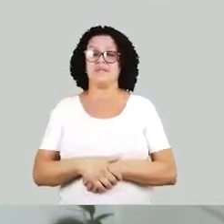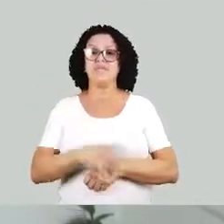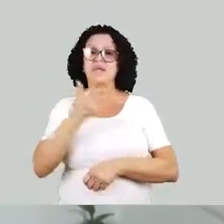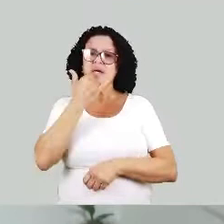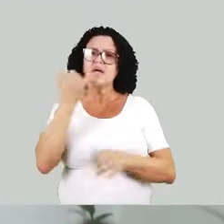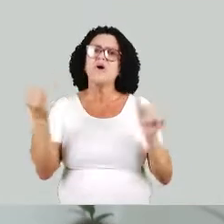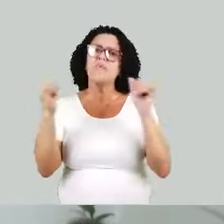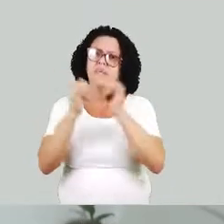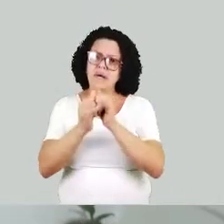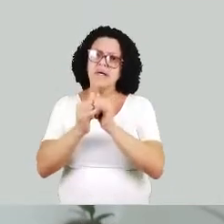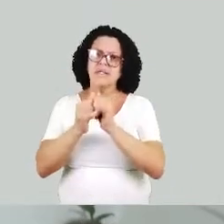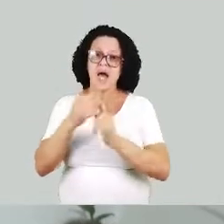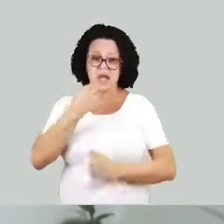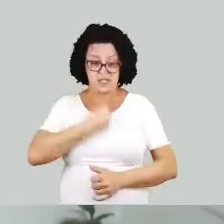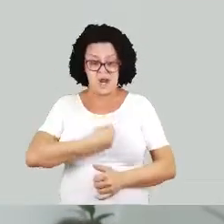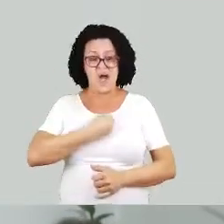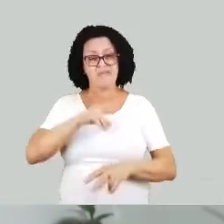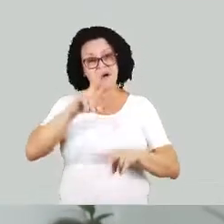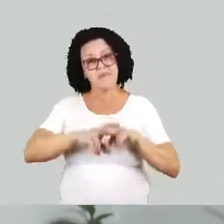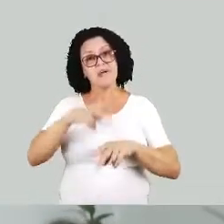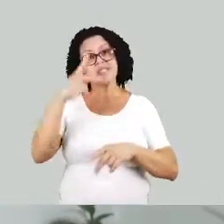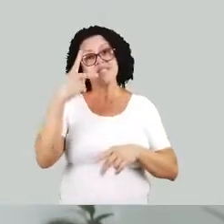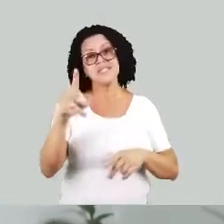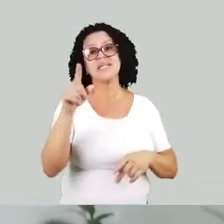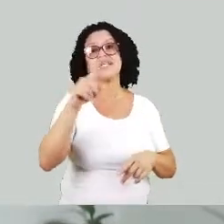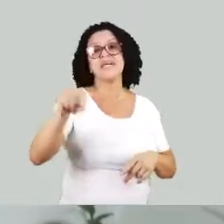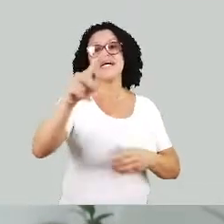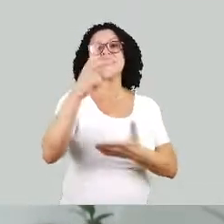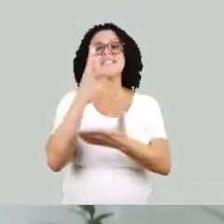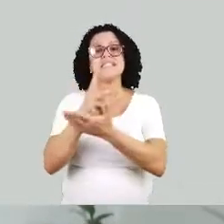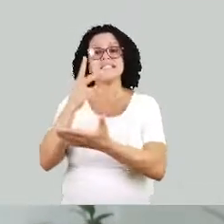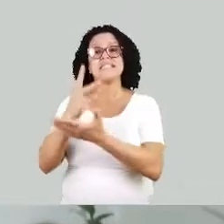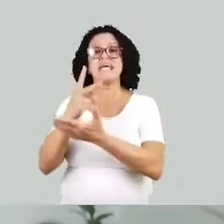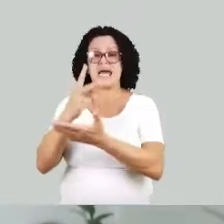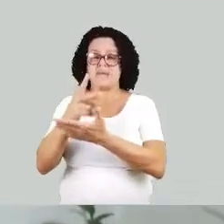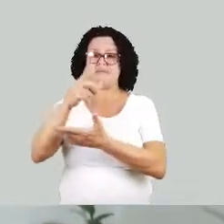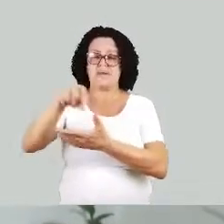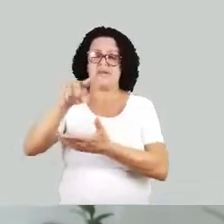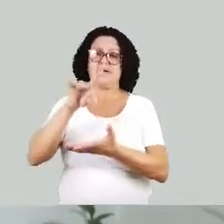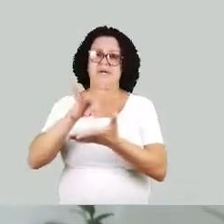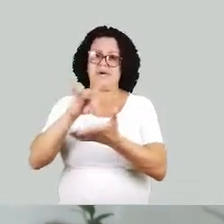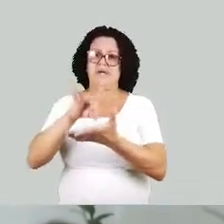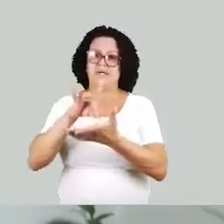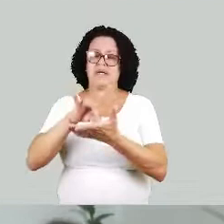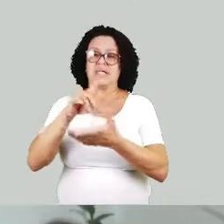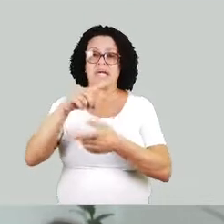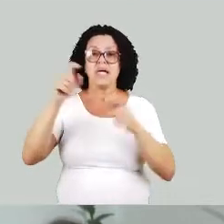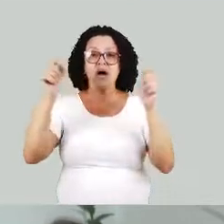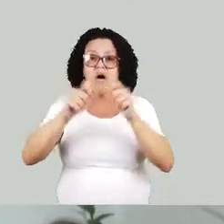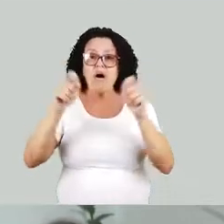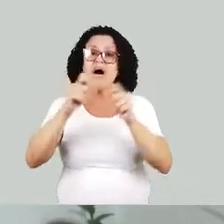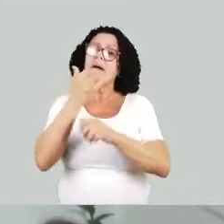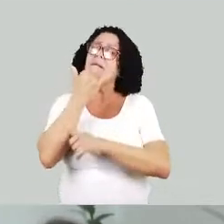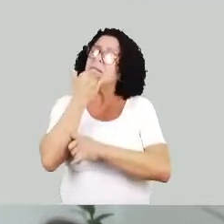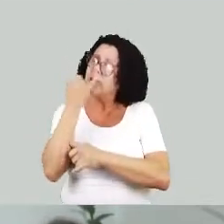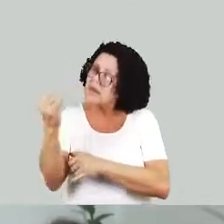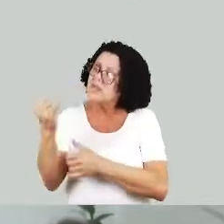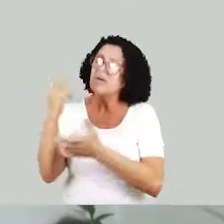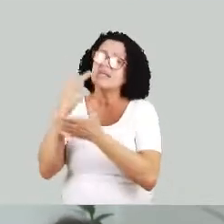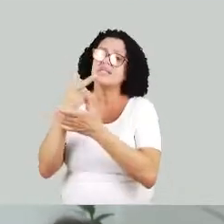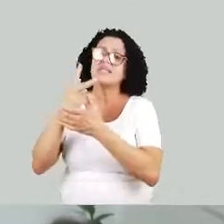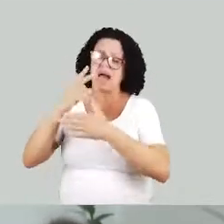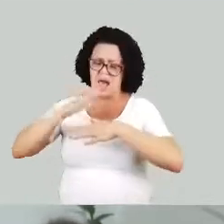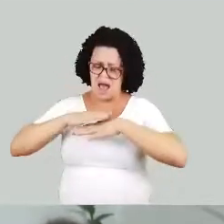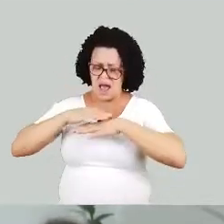o perdão faça parte das nossas vidas cada vez mais com naturalidade. Que a gente consiga perdoar e